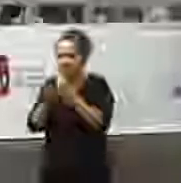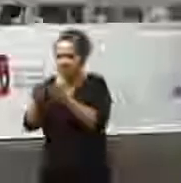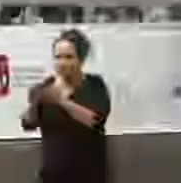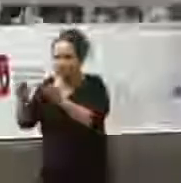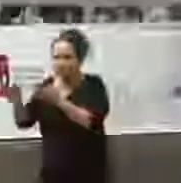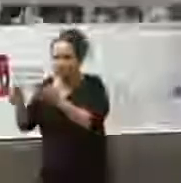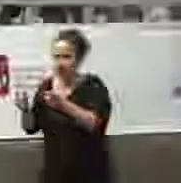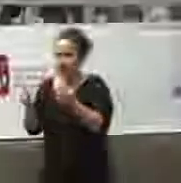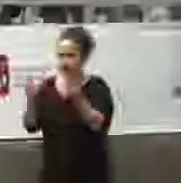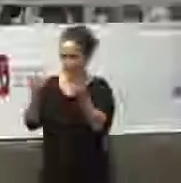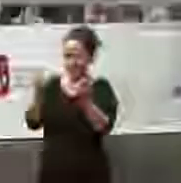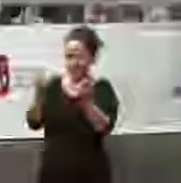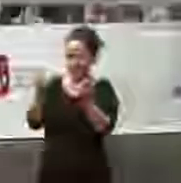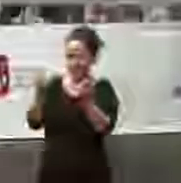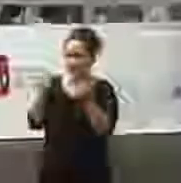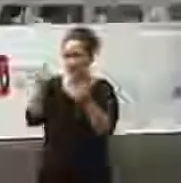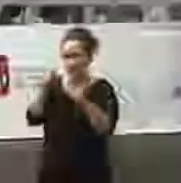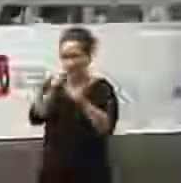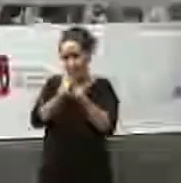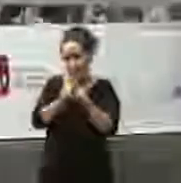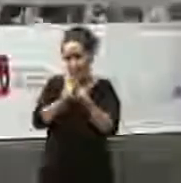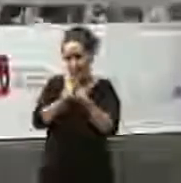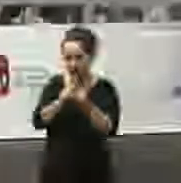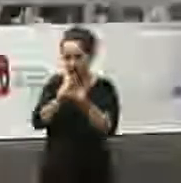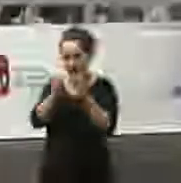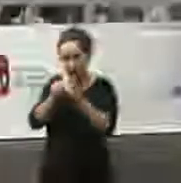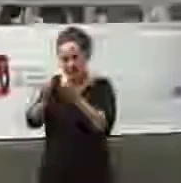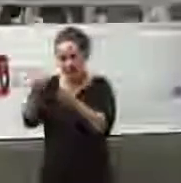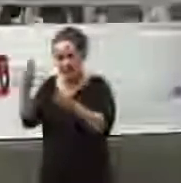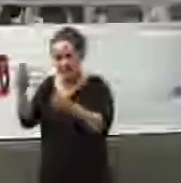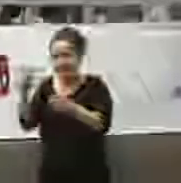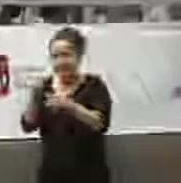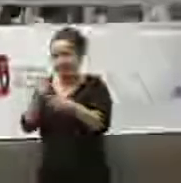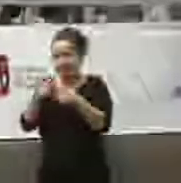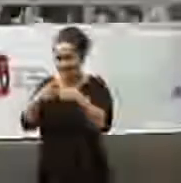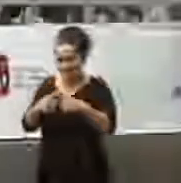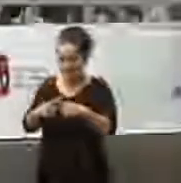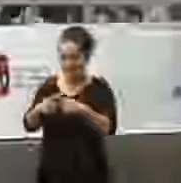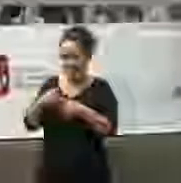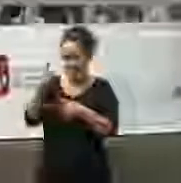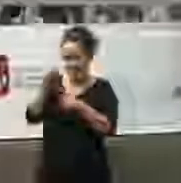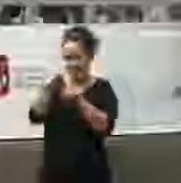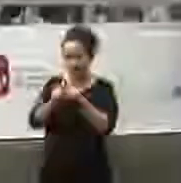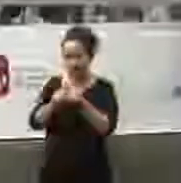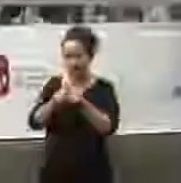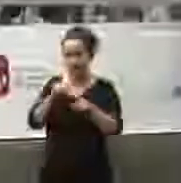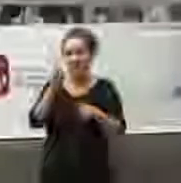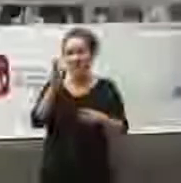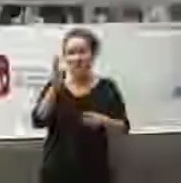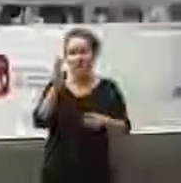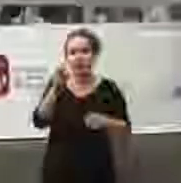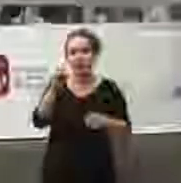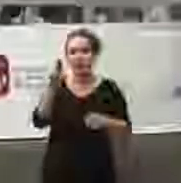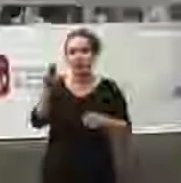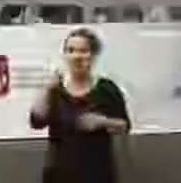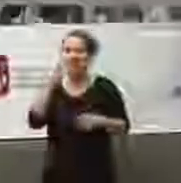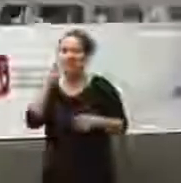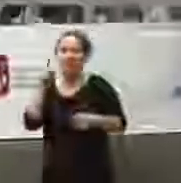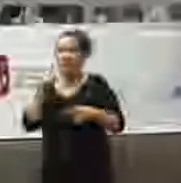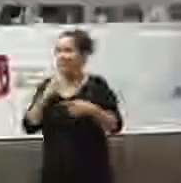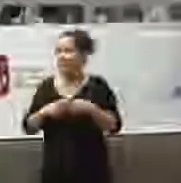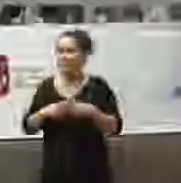recebeu dava fator uma vez por mês e teve de parcelar em três vezes durante um mês específico depois o tcu veio disse que o ministério não podia fazer isso